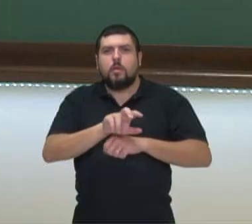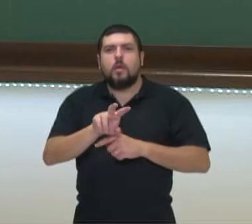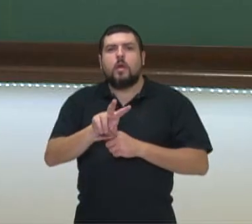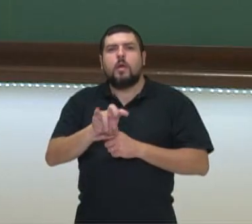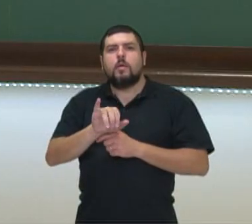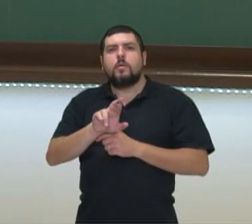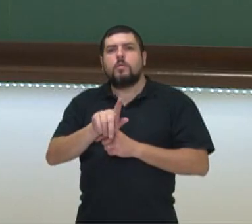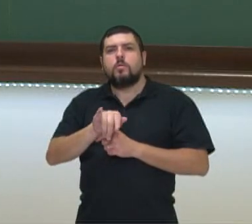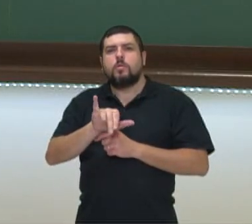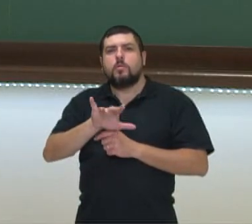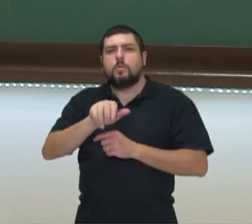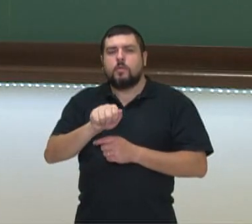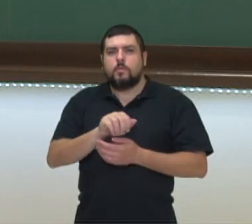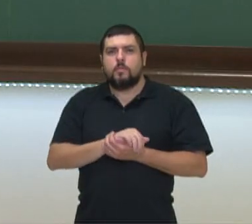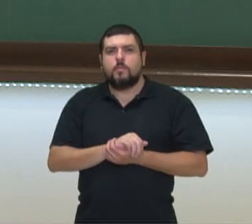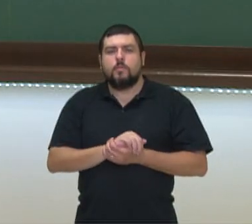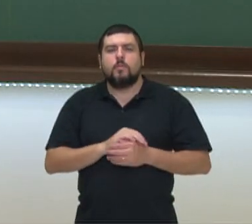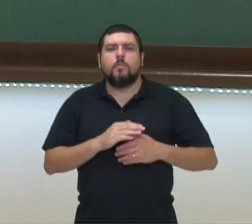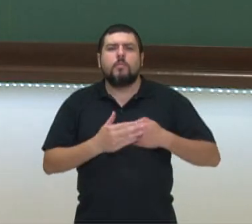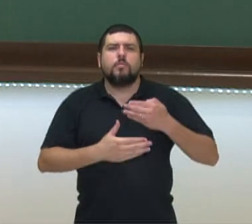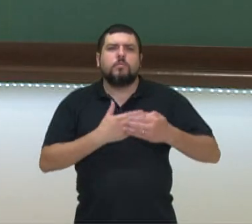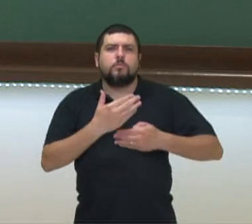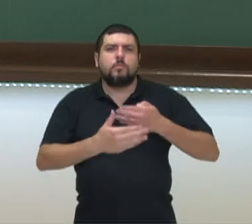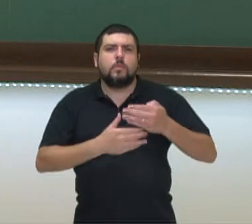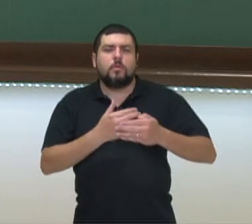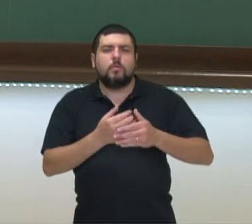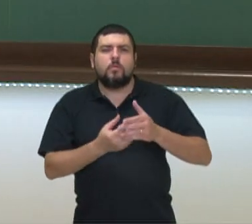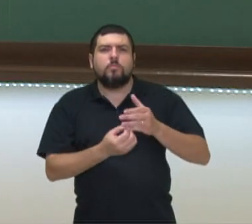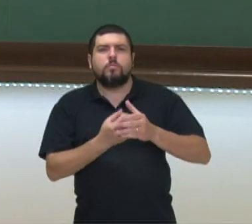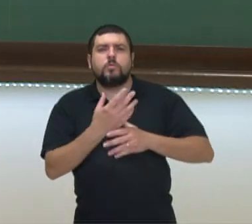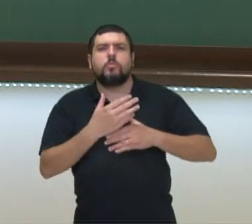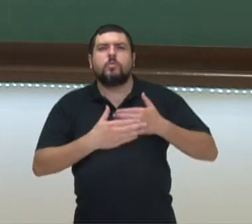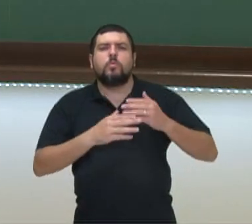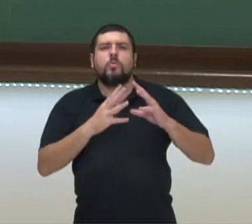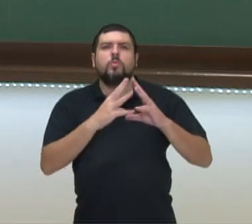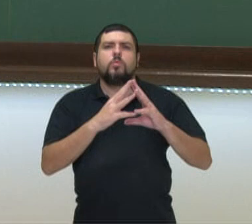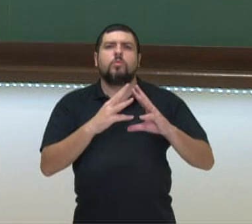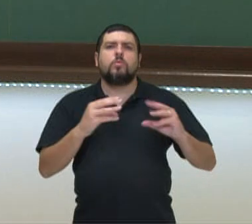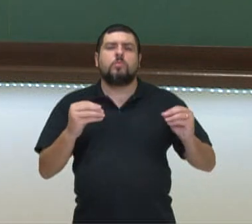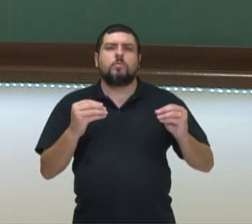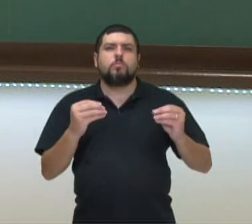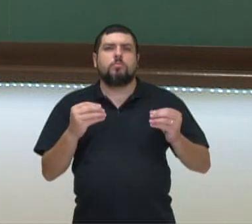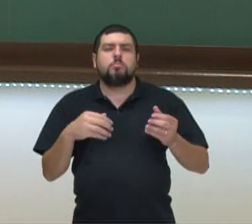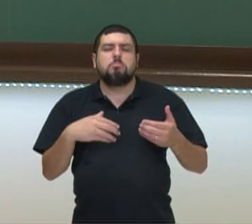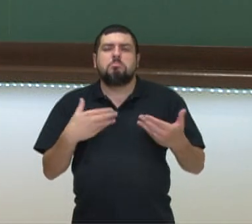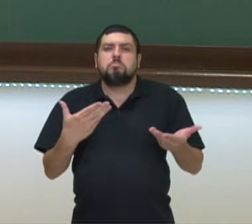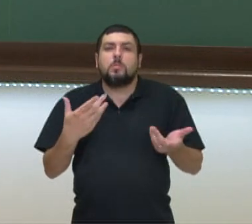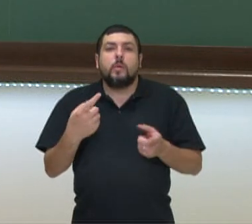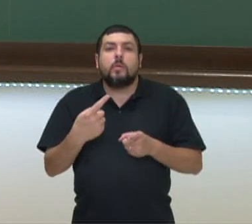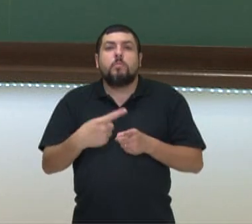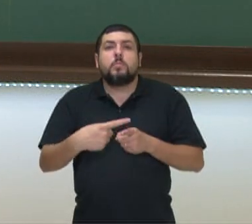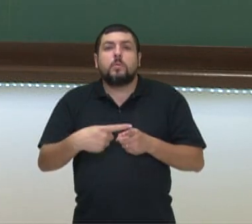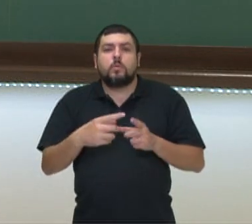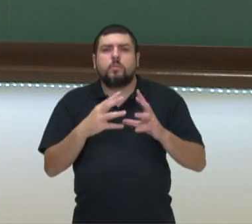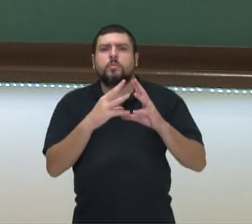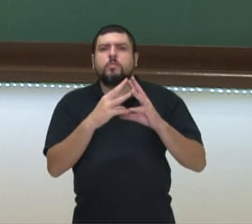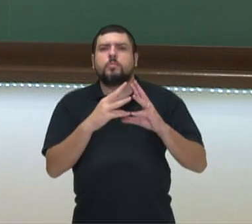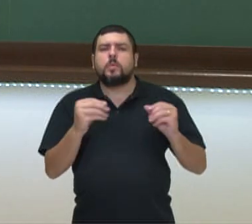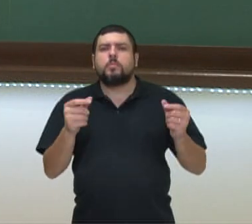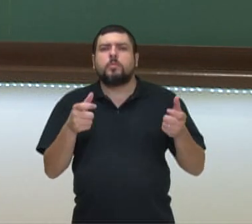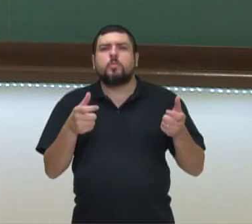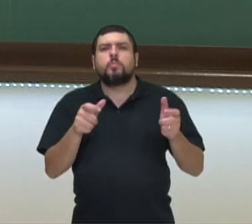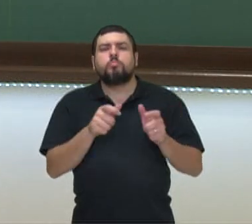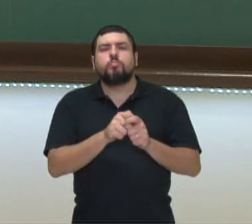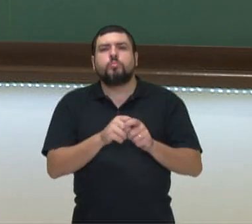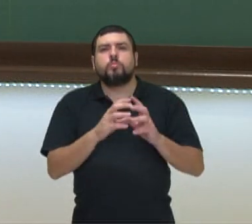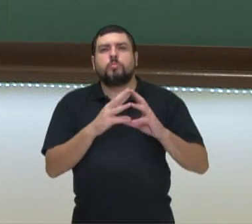tempo depois essa colônia desapareceu, né? E a gente não tem aí os motivos que fizeram, né, o